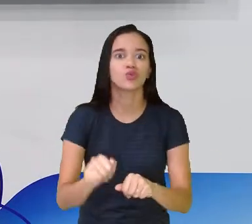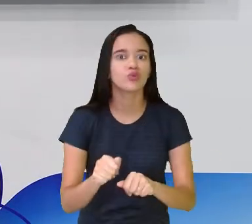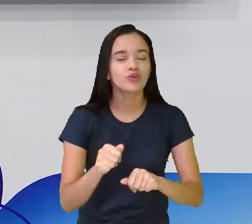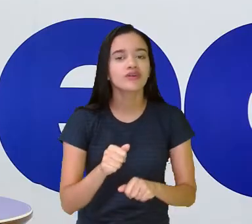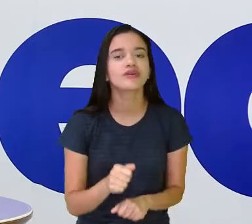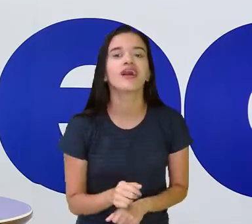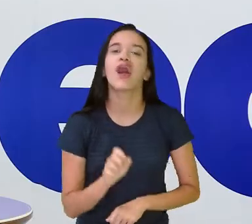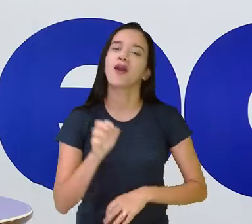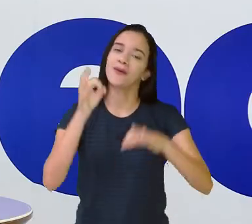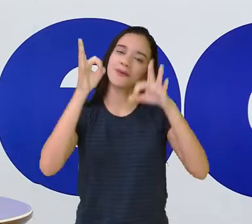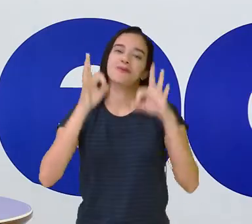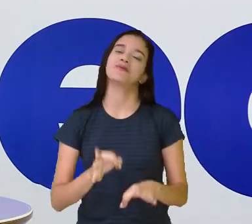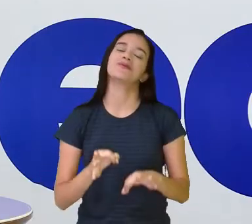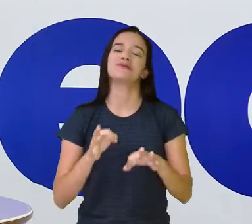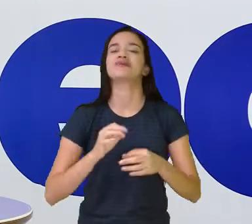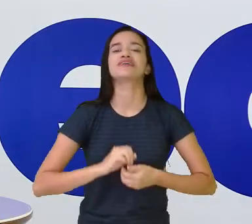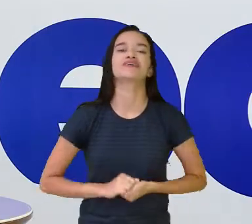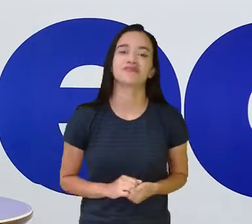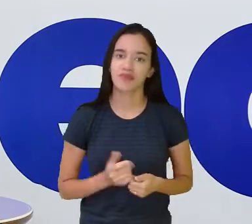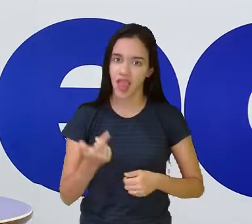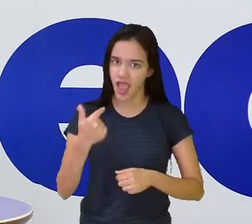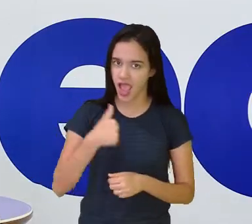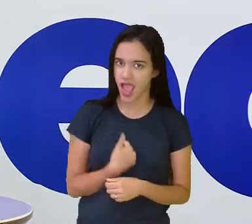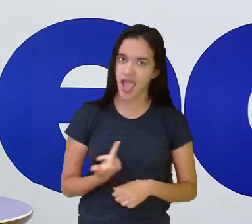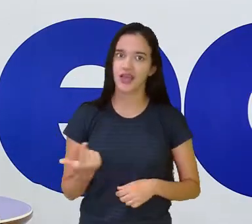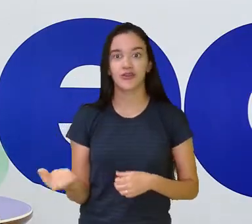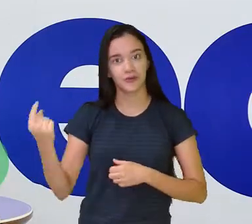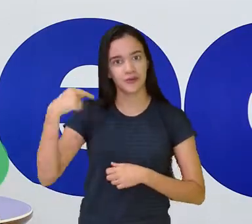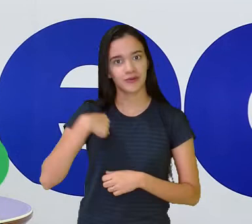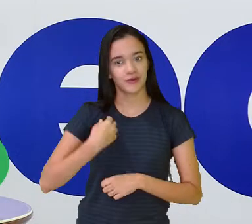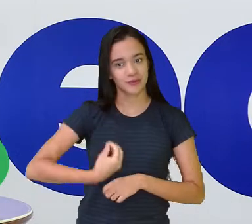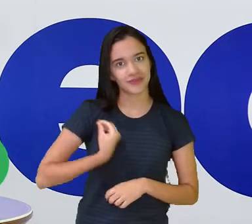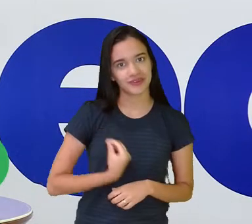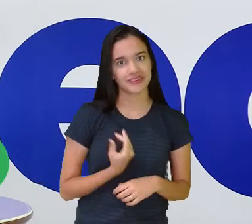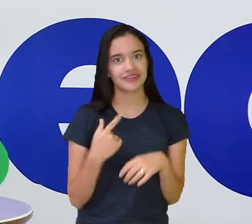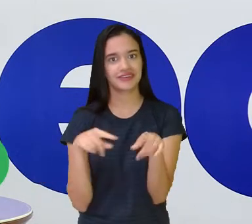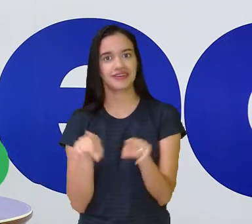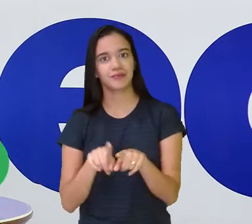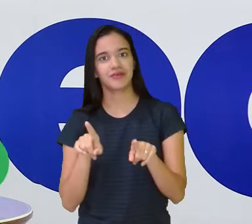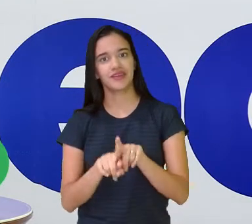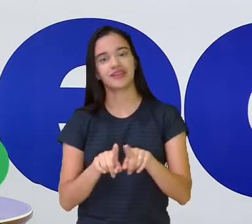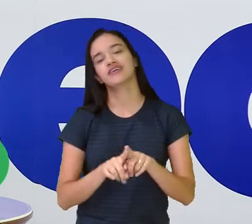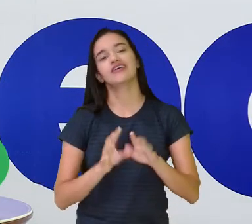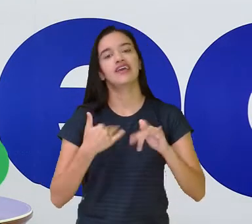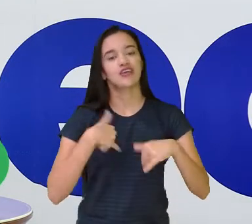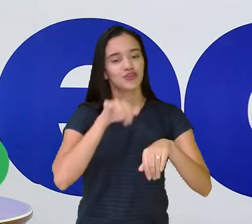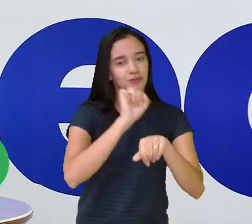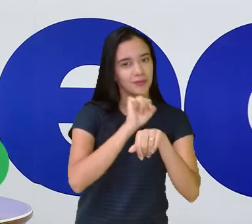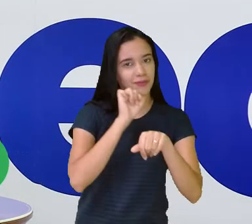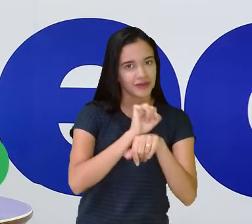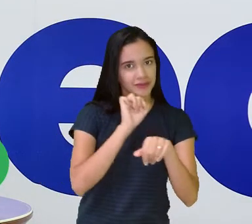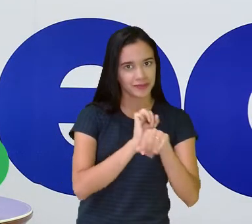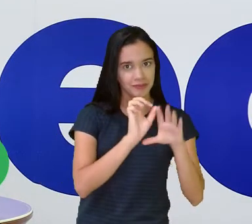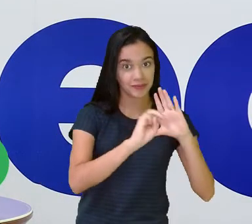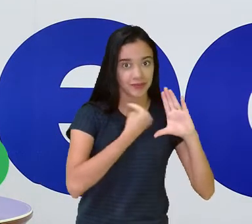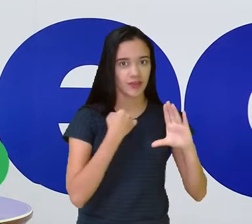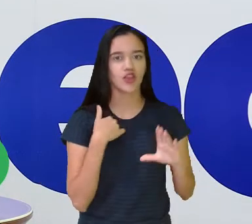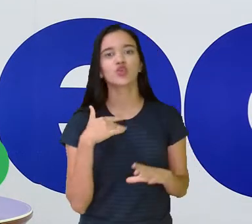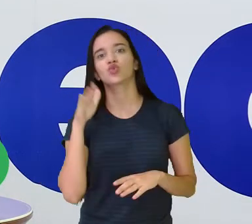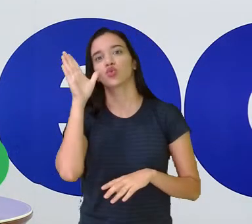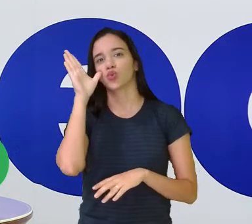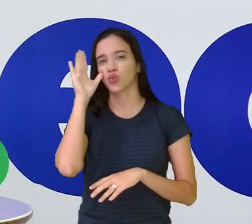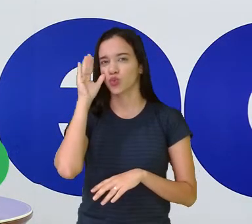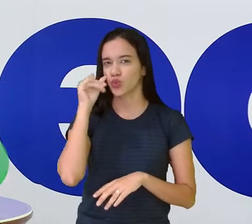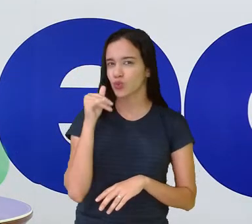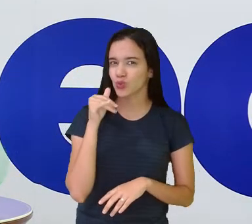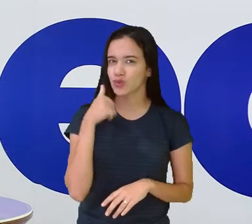ainda, Oxe, né? com certeza, professor. E eu tô por aqui também, já esperando a sua mensagem. Estou curiosa para